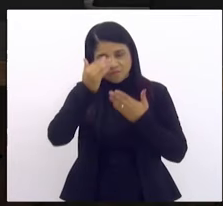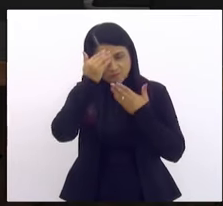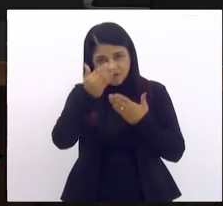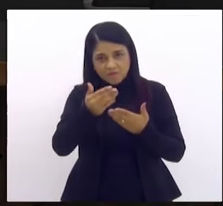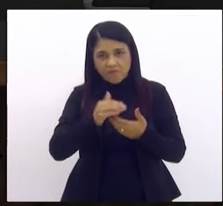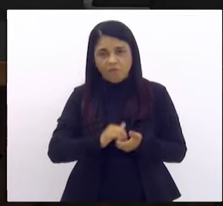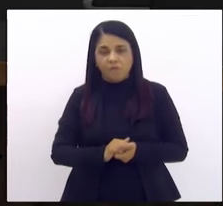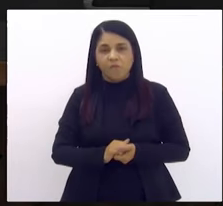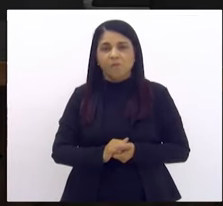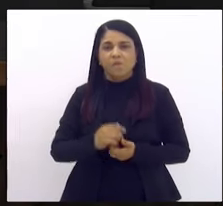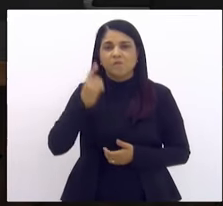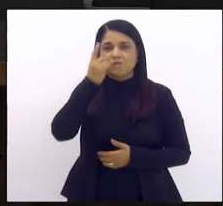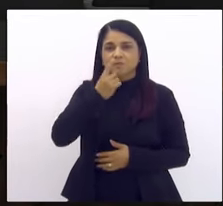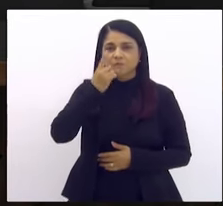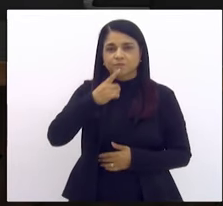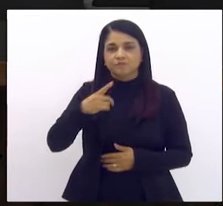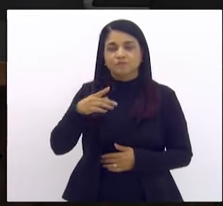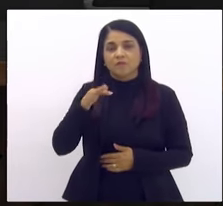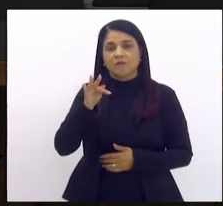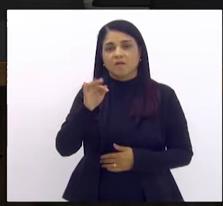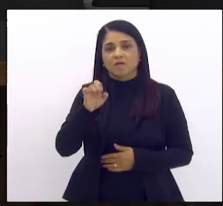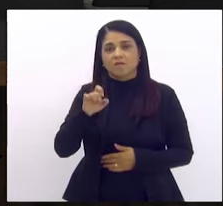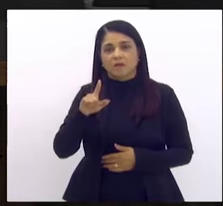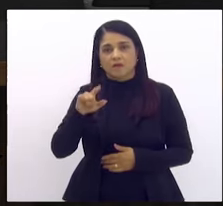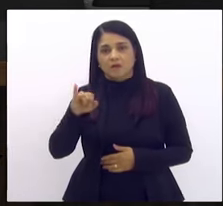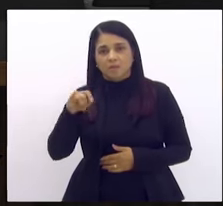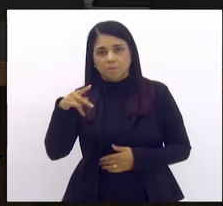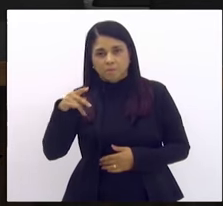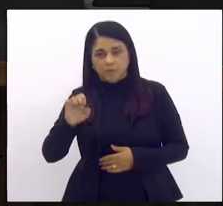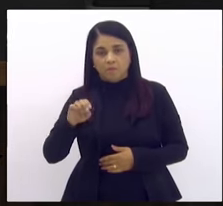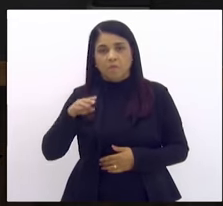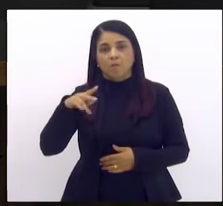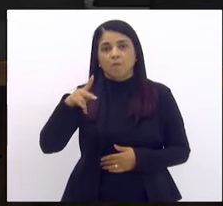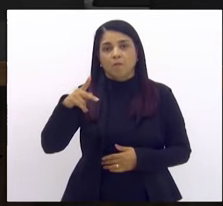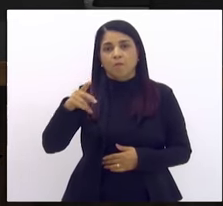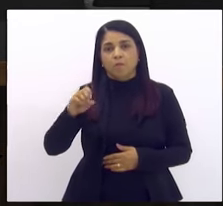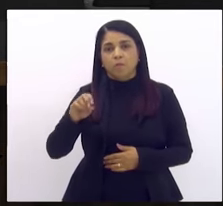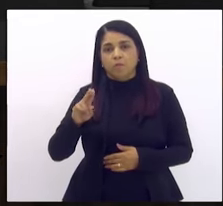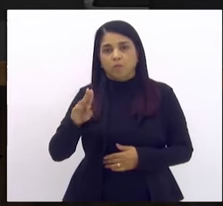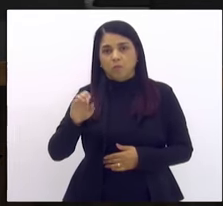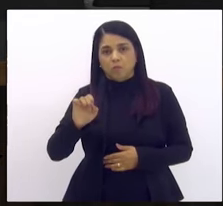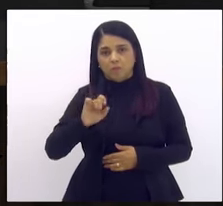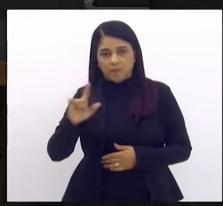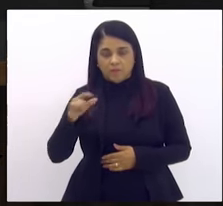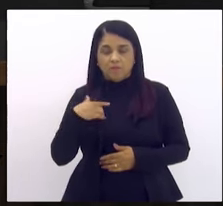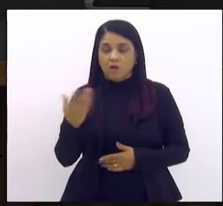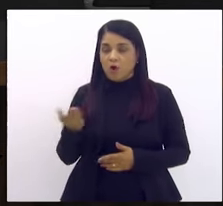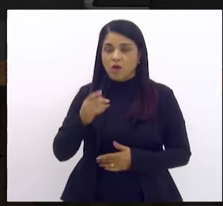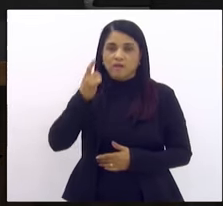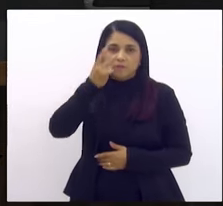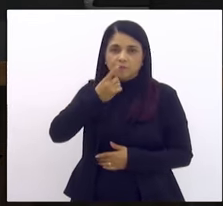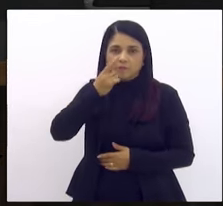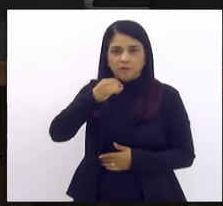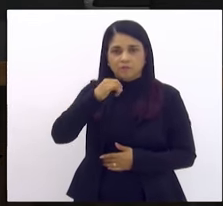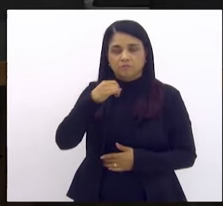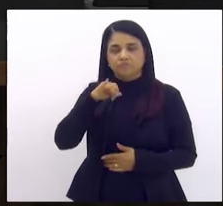Obrigado, nosso nobre deputado Felipe Obel. Próximo orador aqui, nosso nobre deputado Jairi.